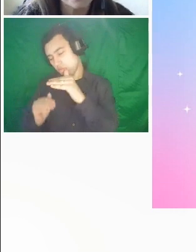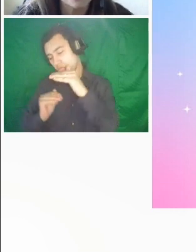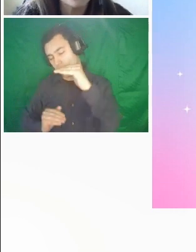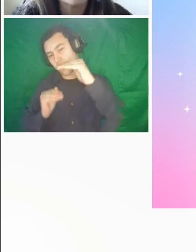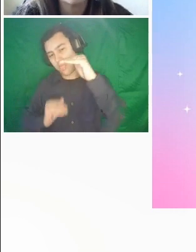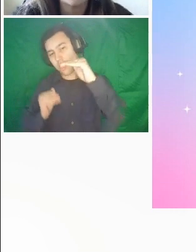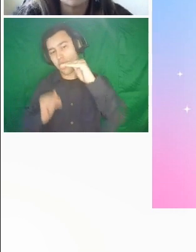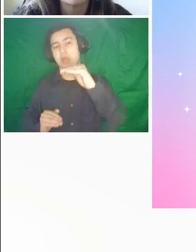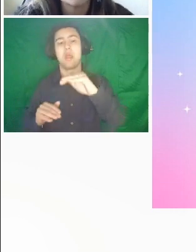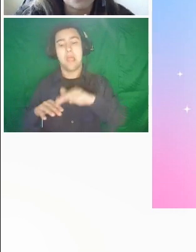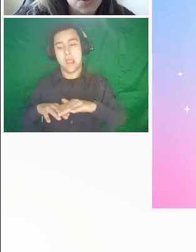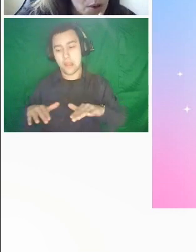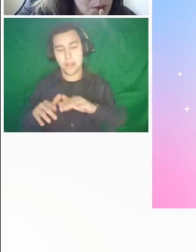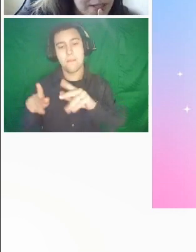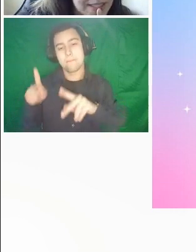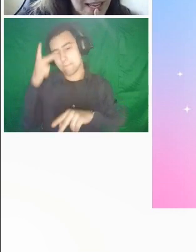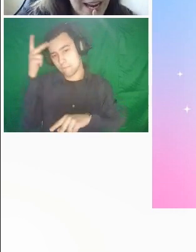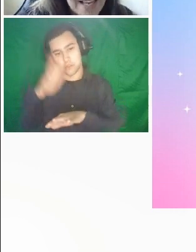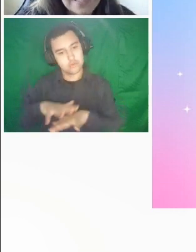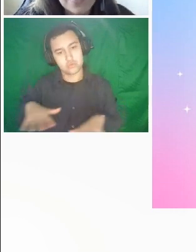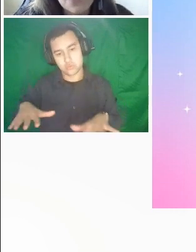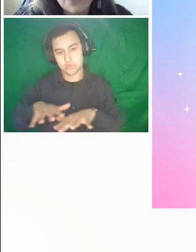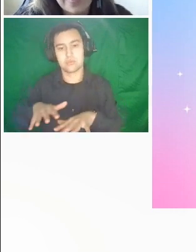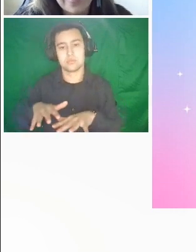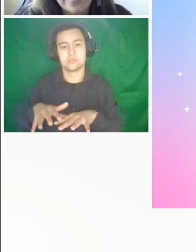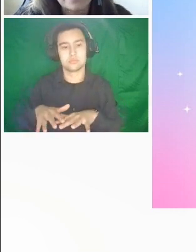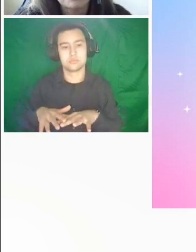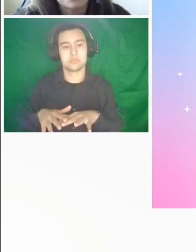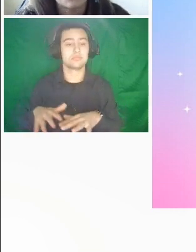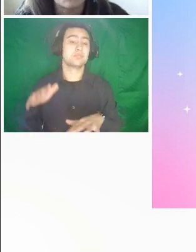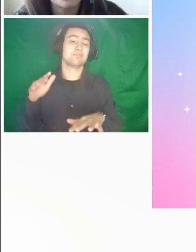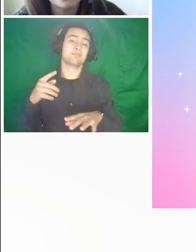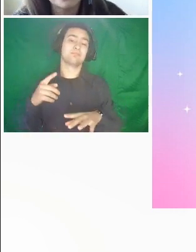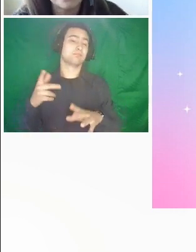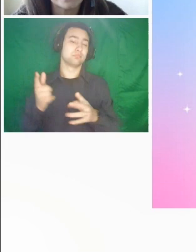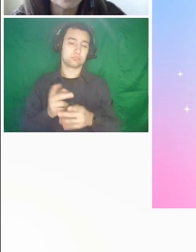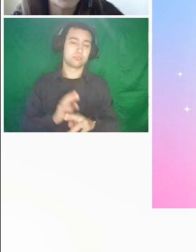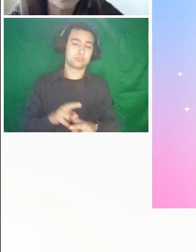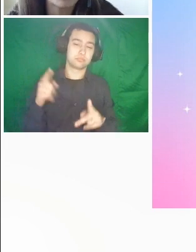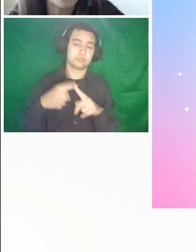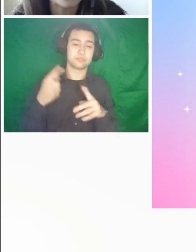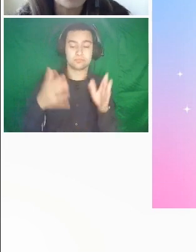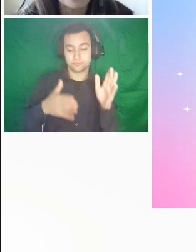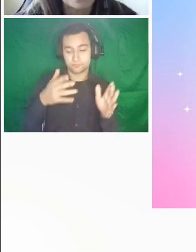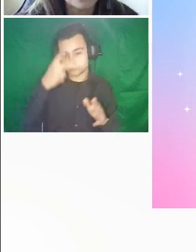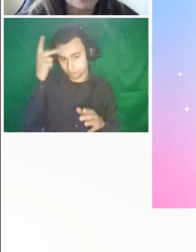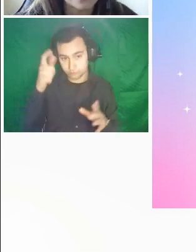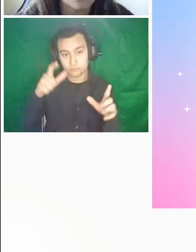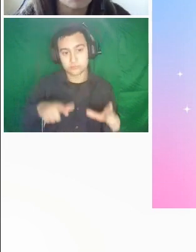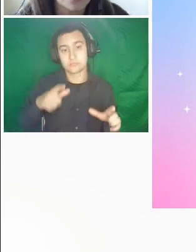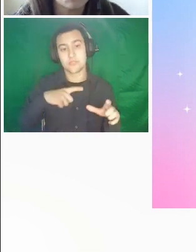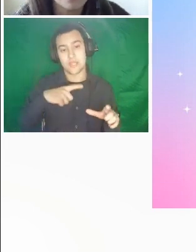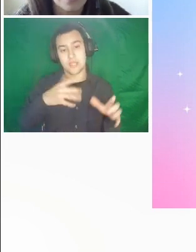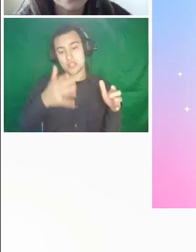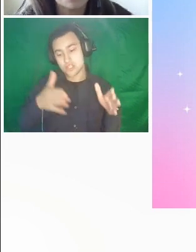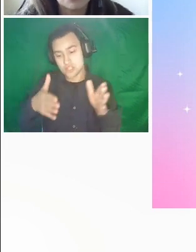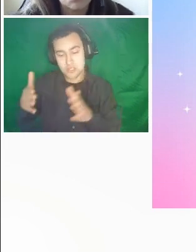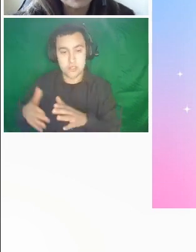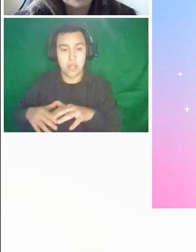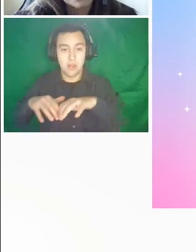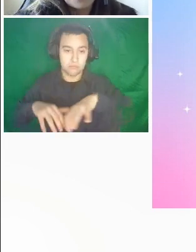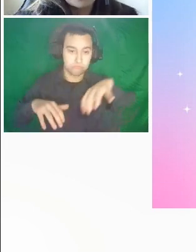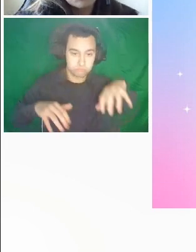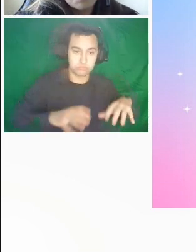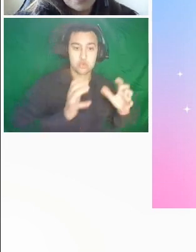pessoas e Geralmente as pessoas elas estão eh organizadas por departamentos né então eu tenho as